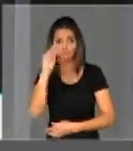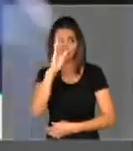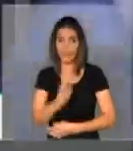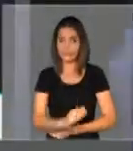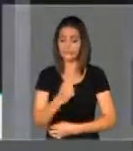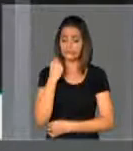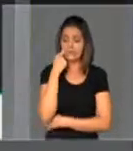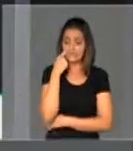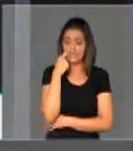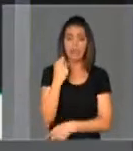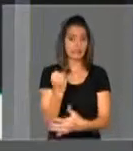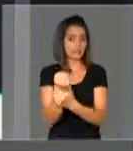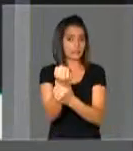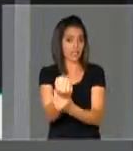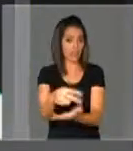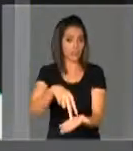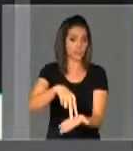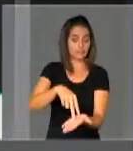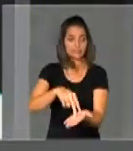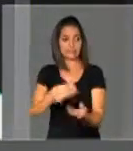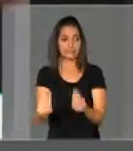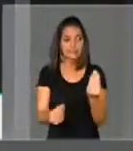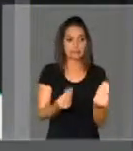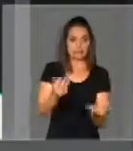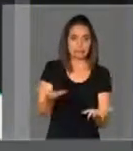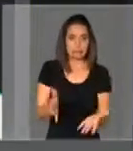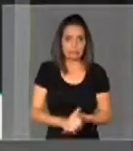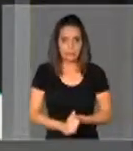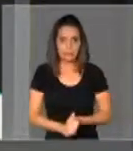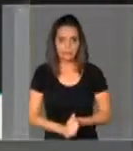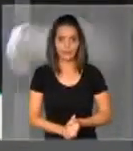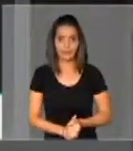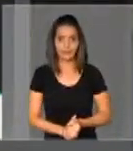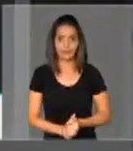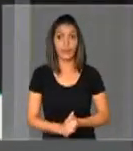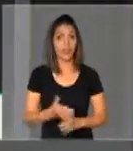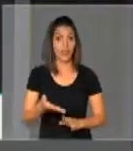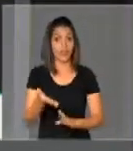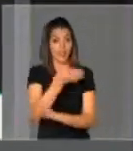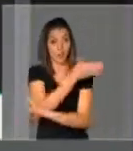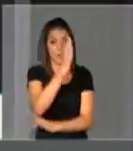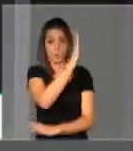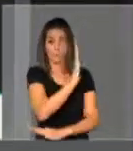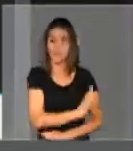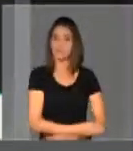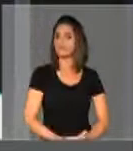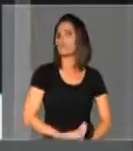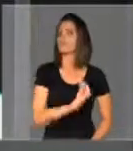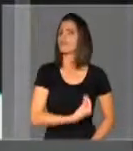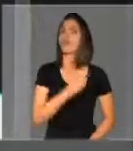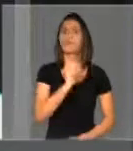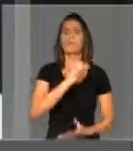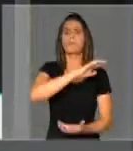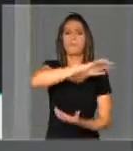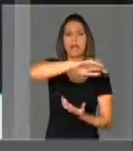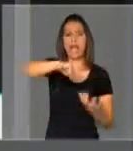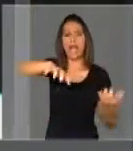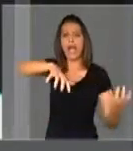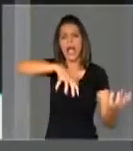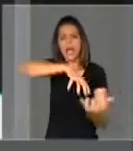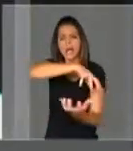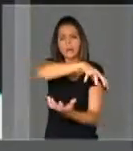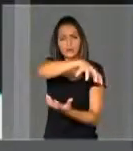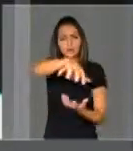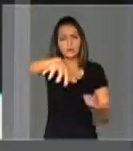clima é de insegurança. Outro dia desse, o Brasil viveu uma das maiores